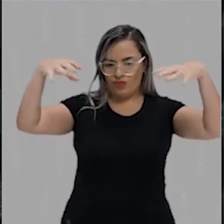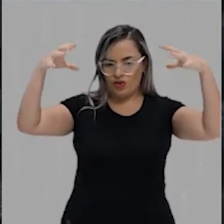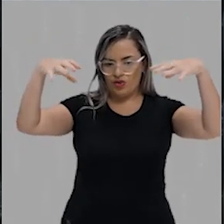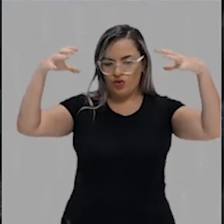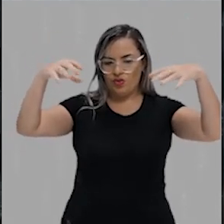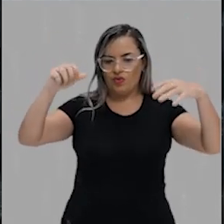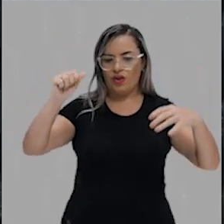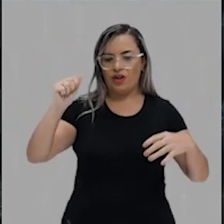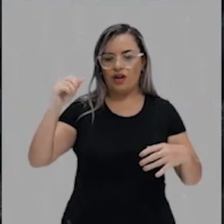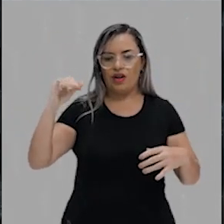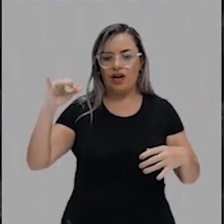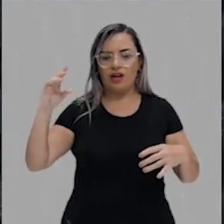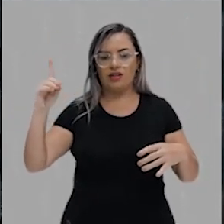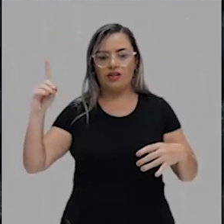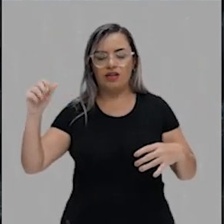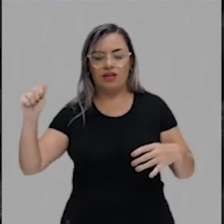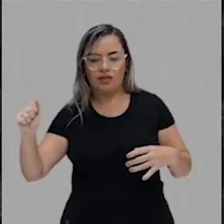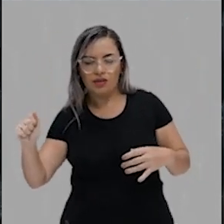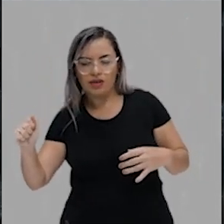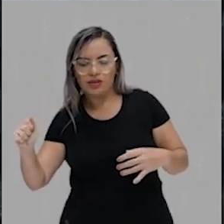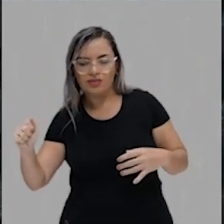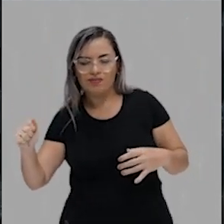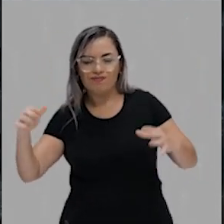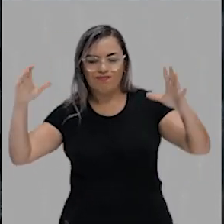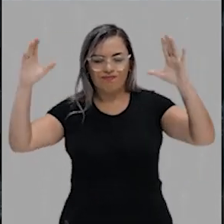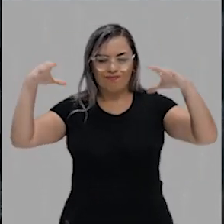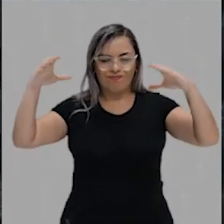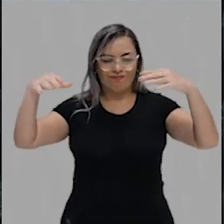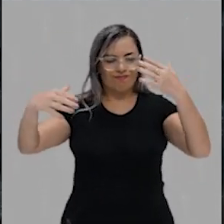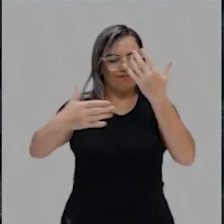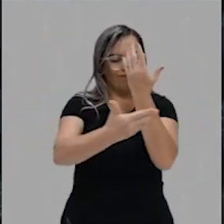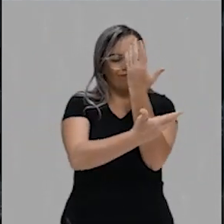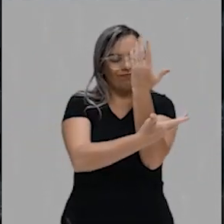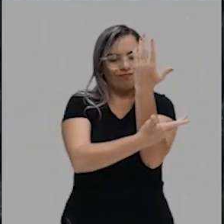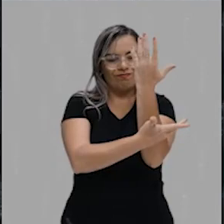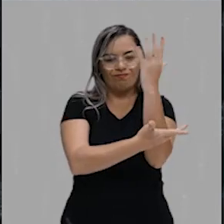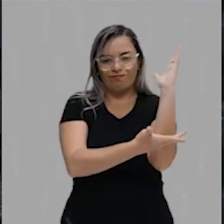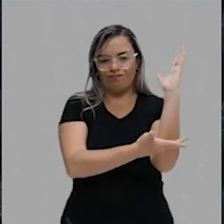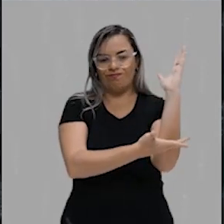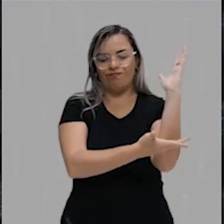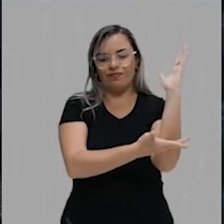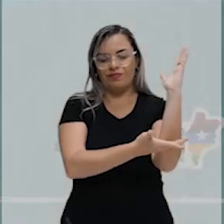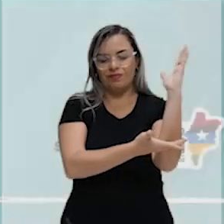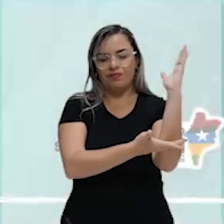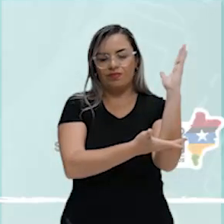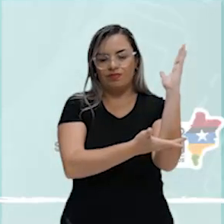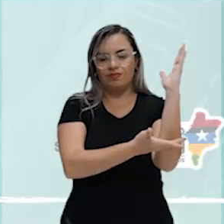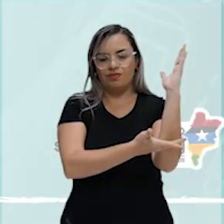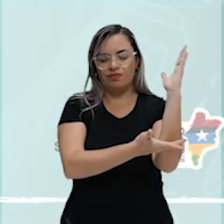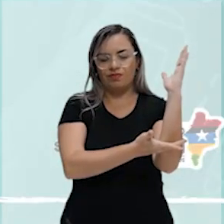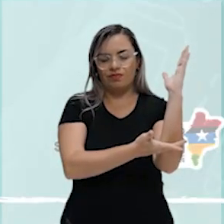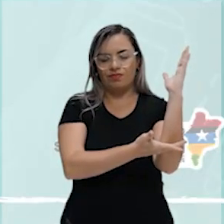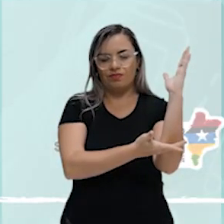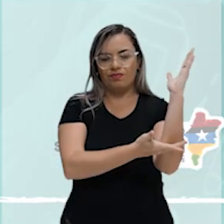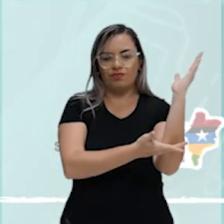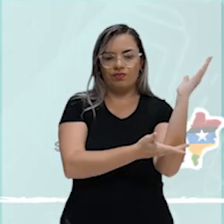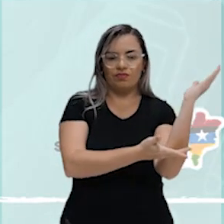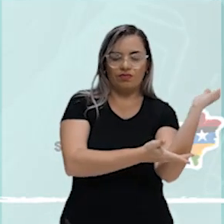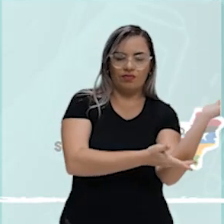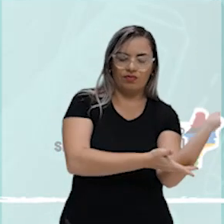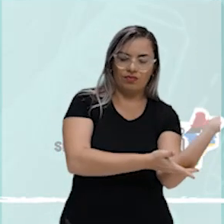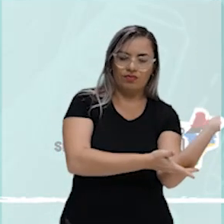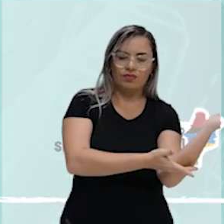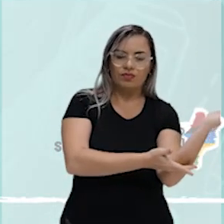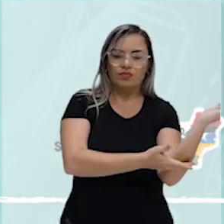ácida. Essa chuva ácida, pessoal, mata muitas plantas, certo? essa grande acidez, ela vai matar as plantas, porque